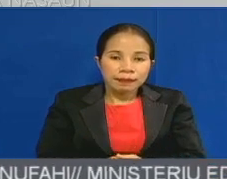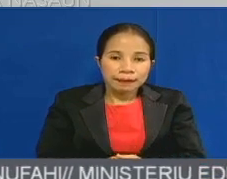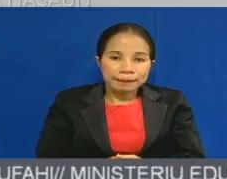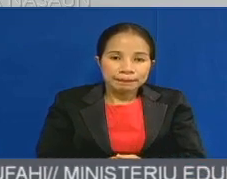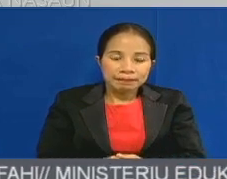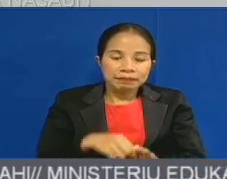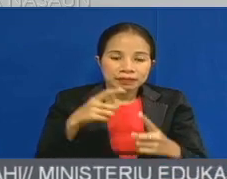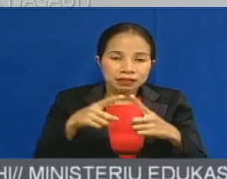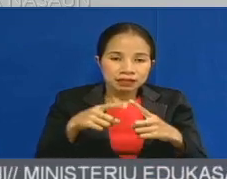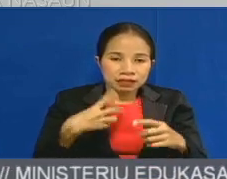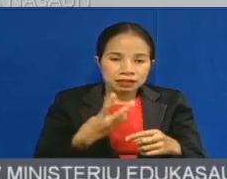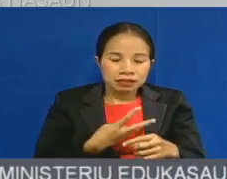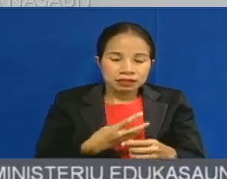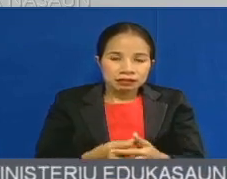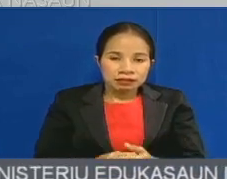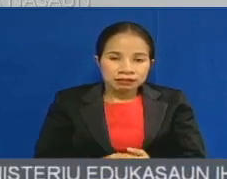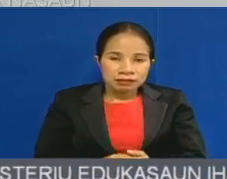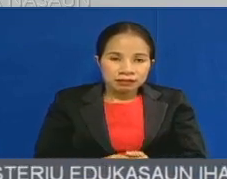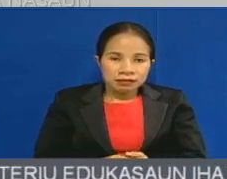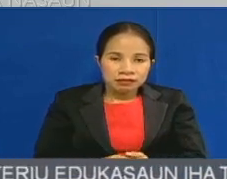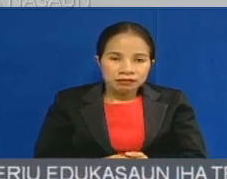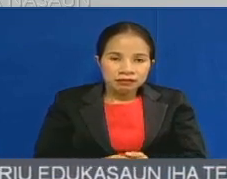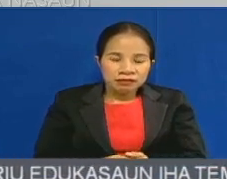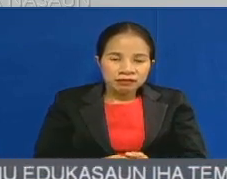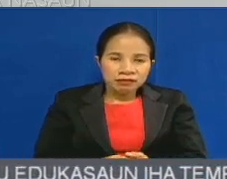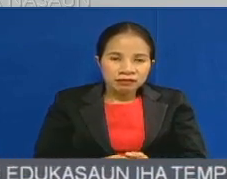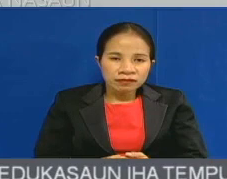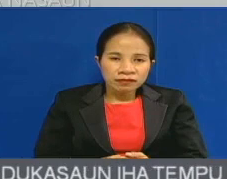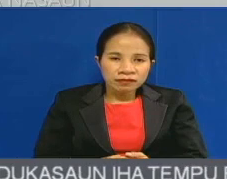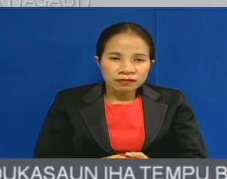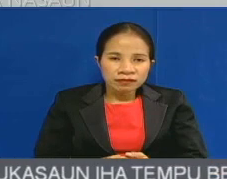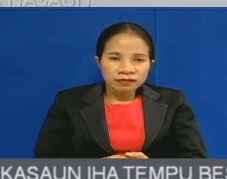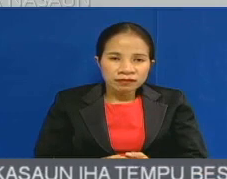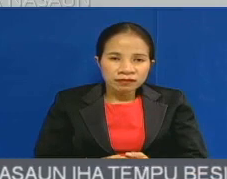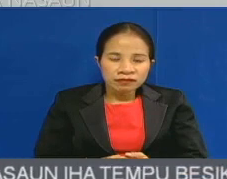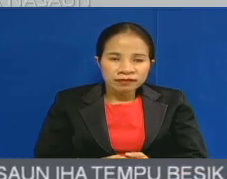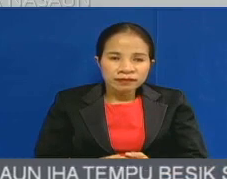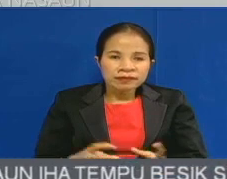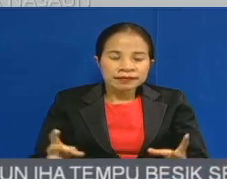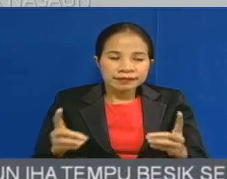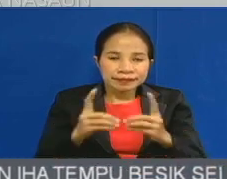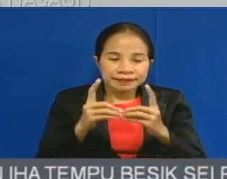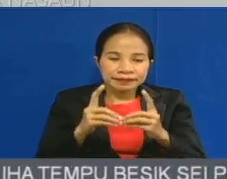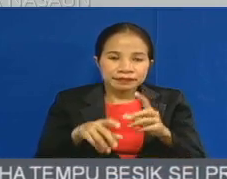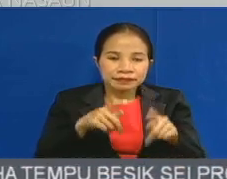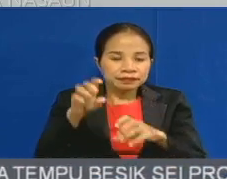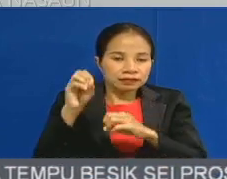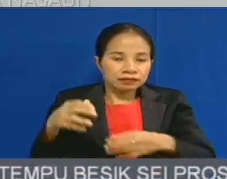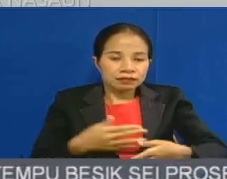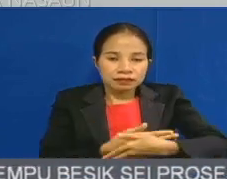O enjira e derruta uma casa com a atrasa de prevenção, mas crime infantil, mas bem, ihe sorincelo, Liga